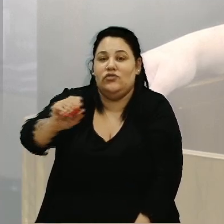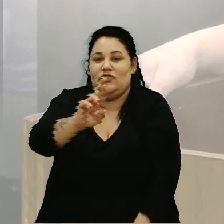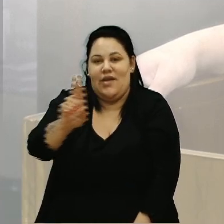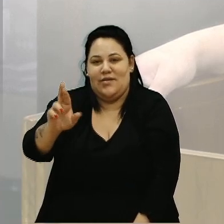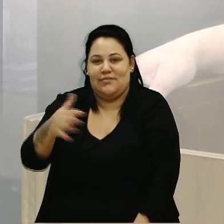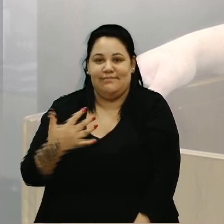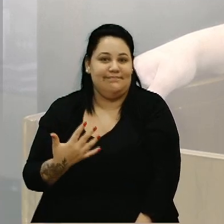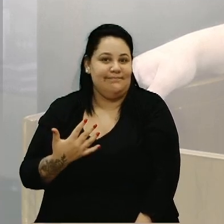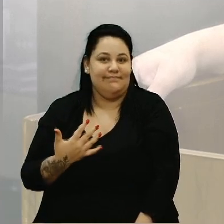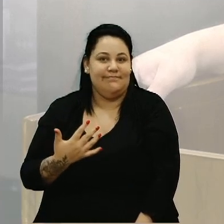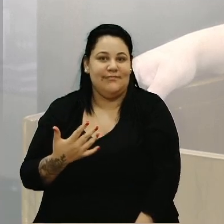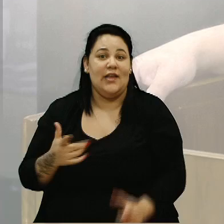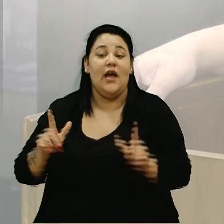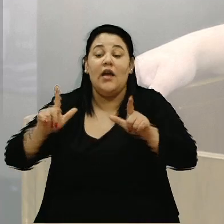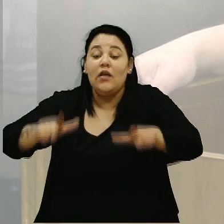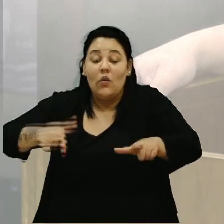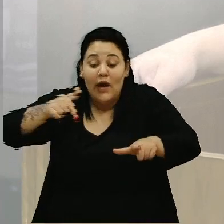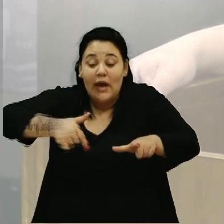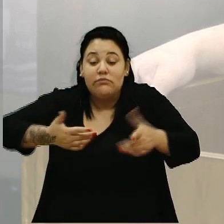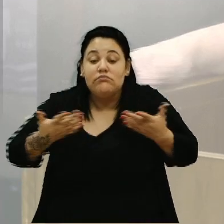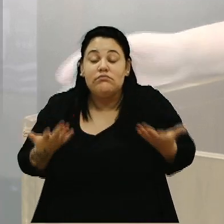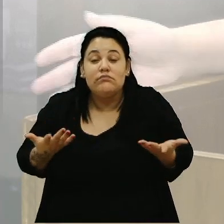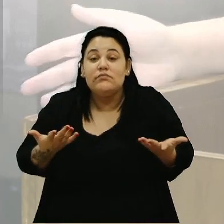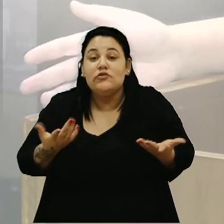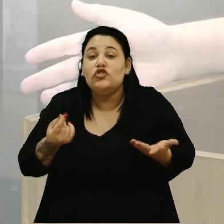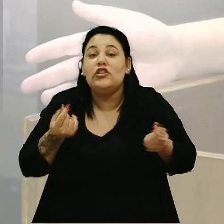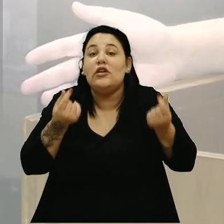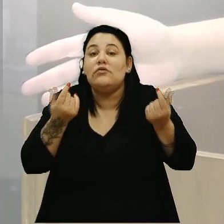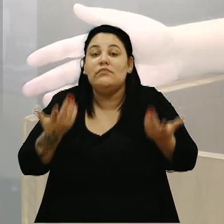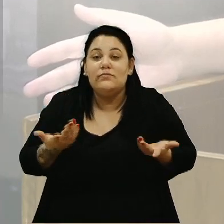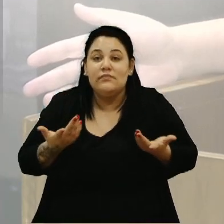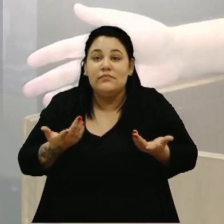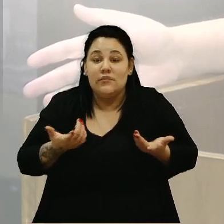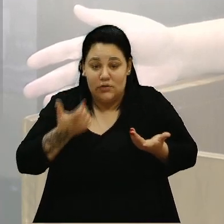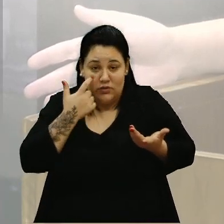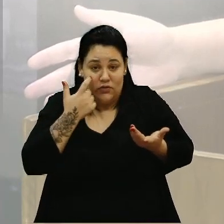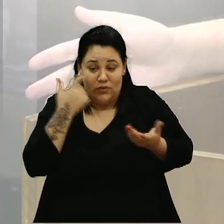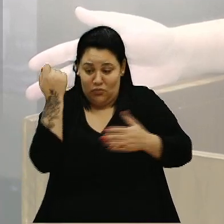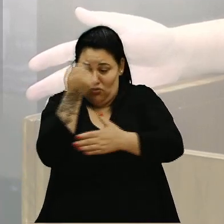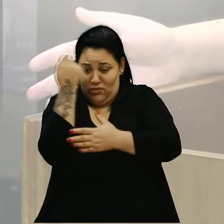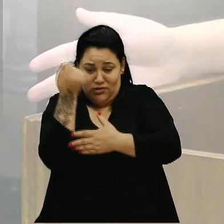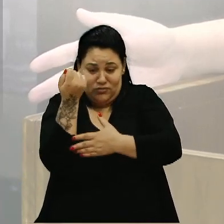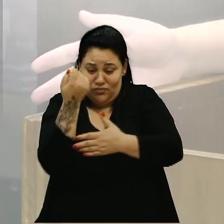Aonde que está indo esse dinheiro? Pelo que a gente está vendo, para o Rio Grande do Sul não está vindo.